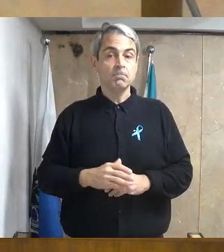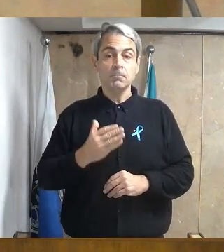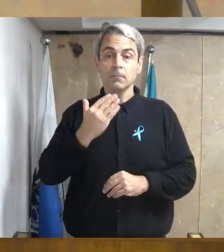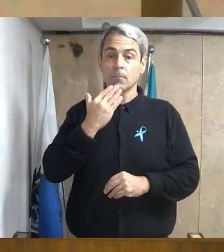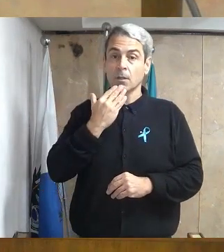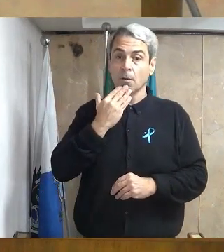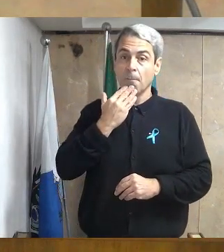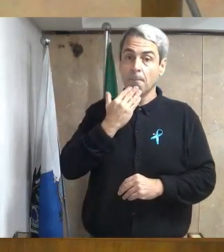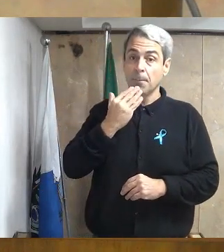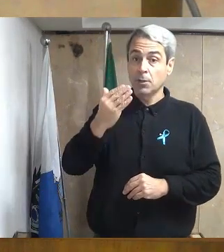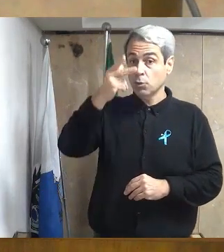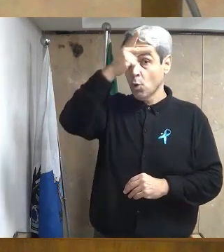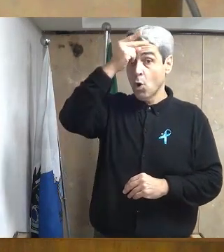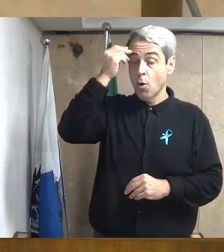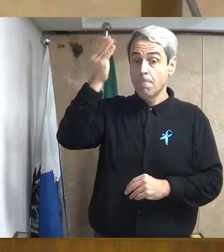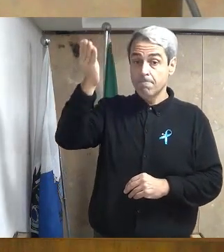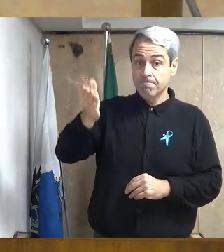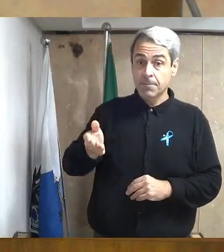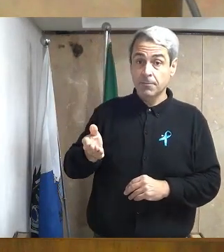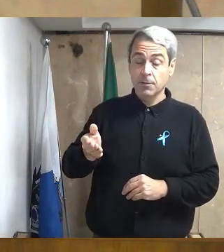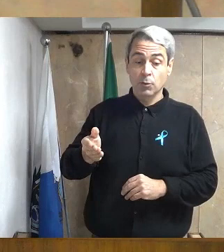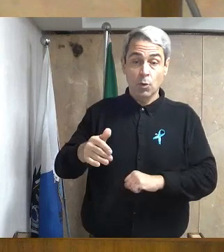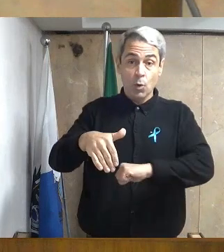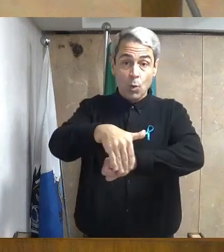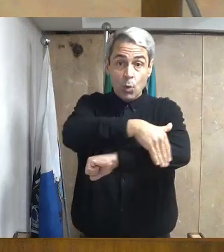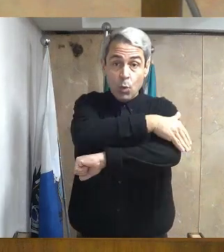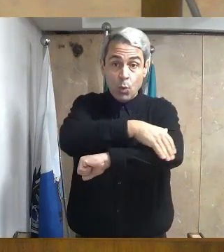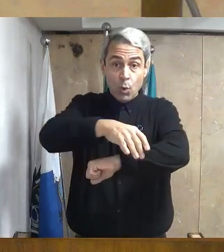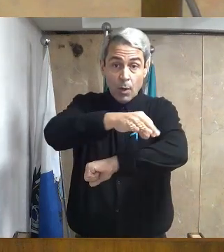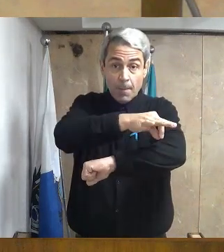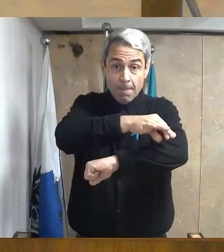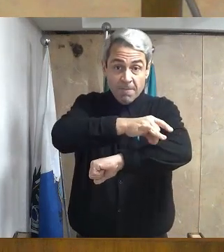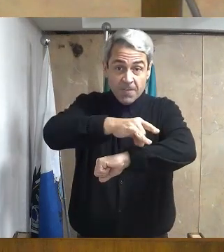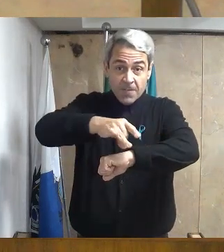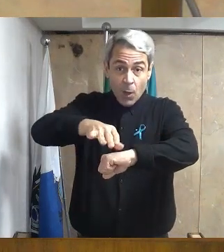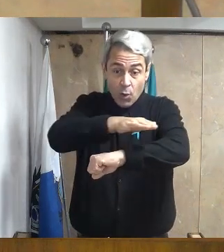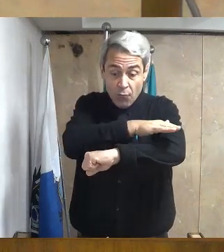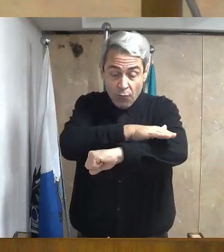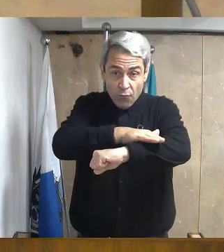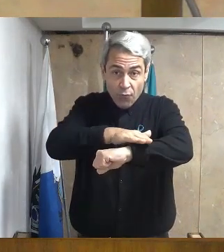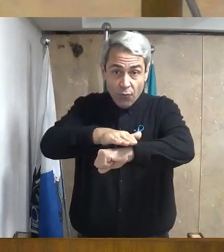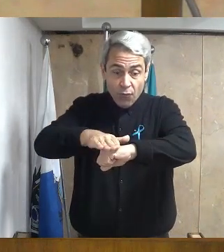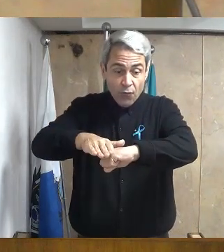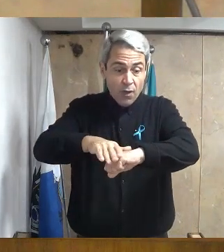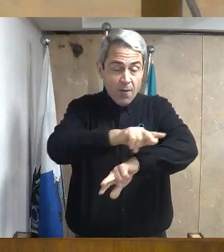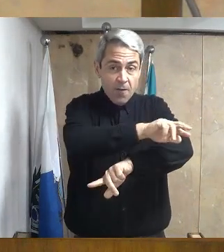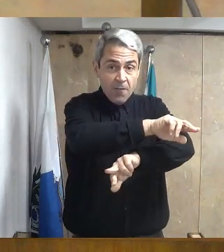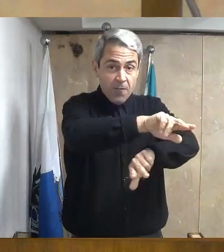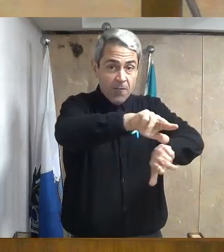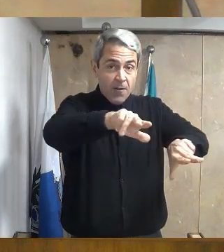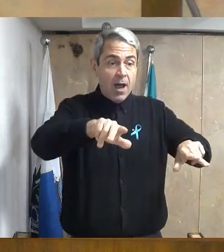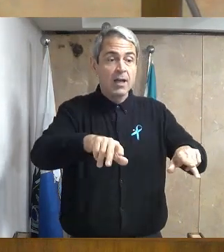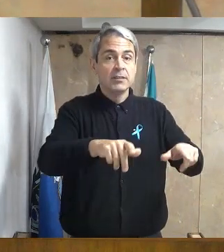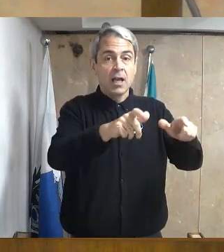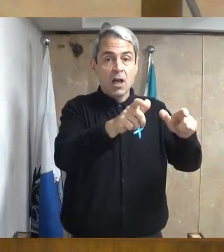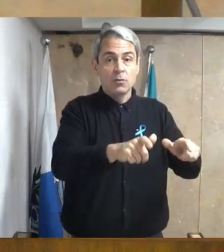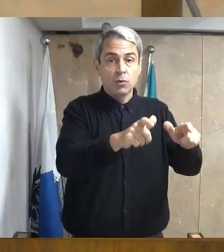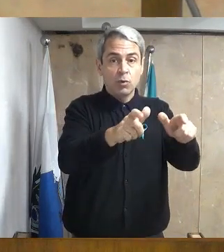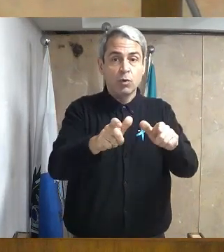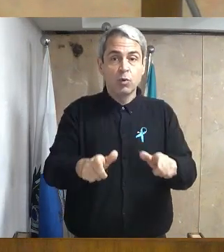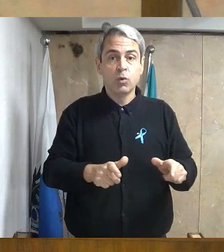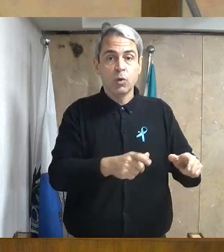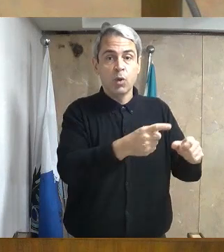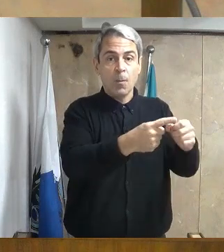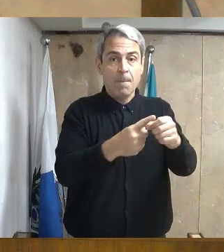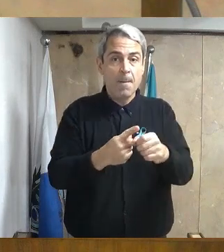solicitando ao excelentíssimo prefeito serviço de pavimentação e drenagem em toda a extensão da travessa Bermina e ruas A, Cunhabebe